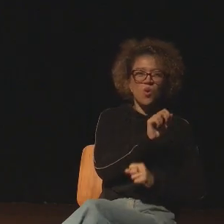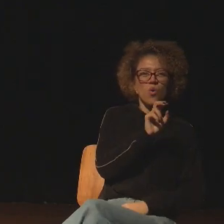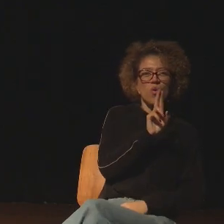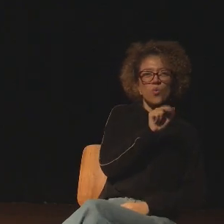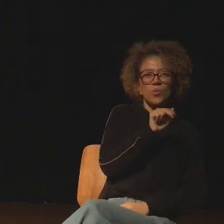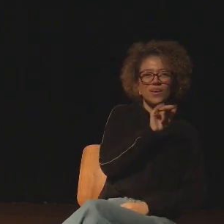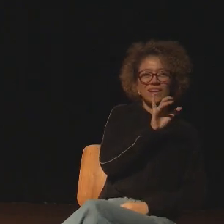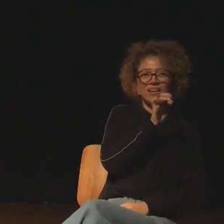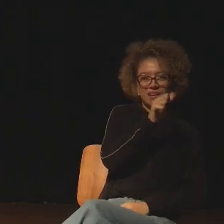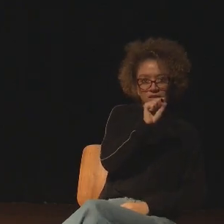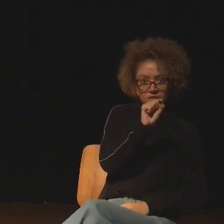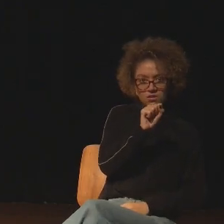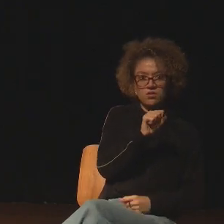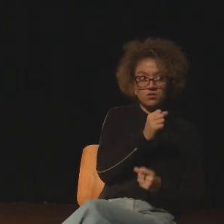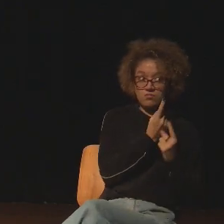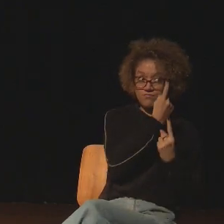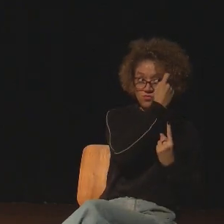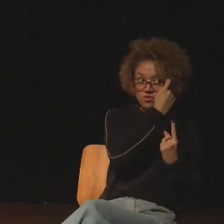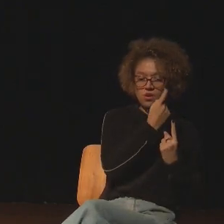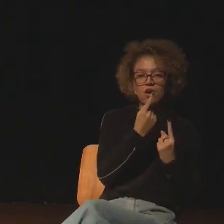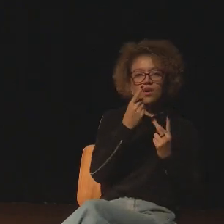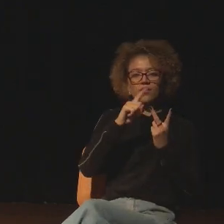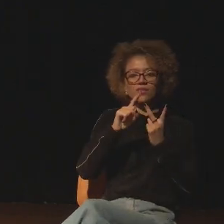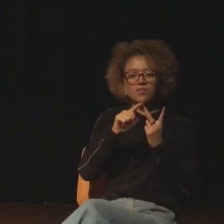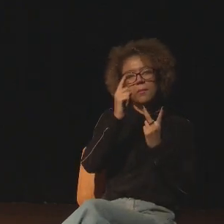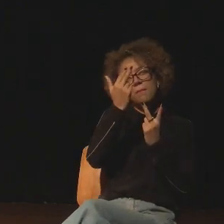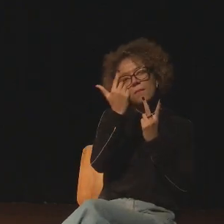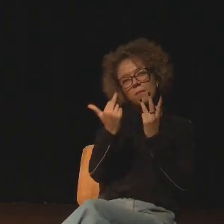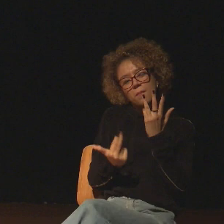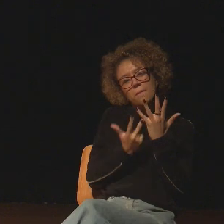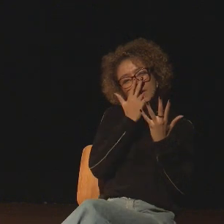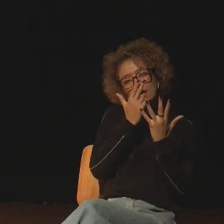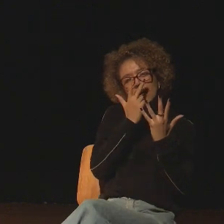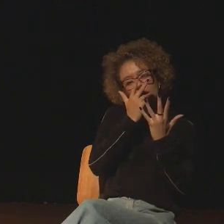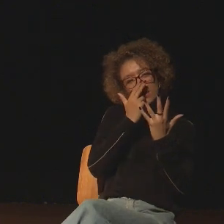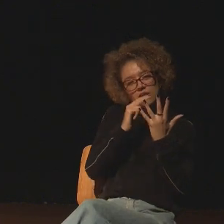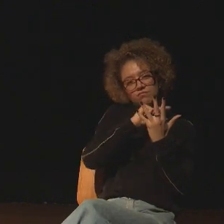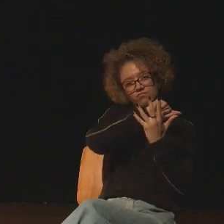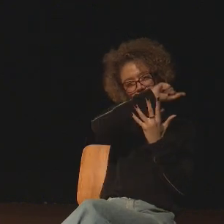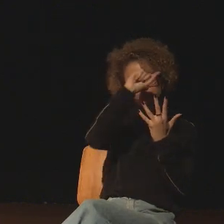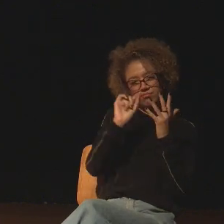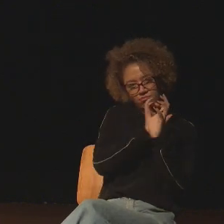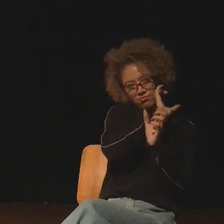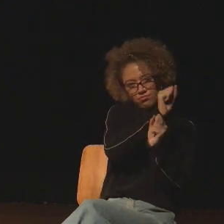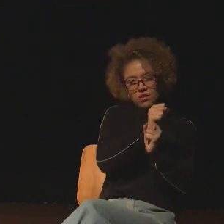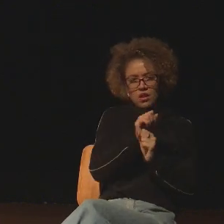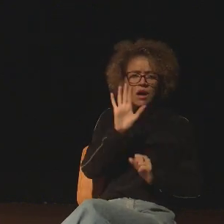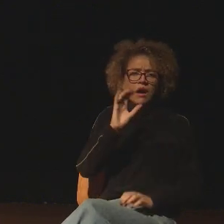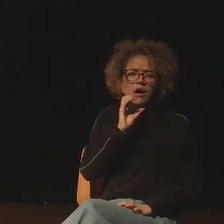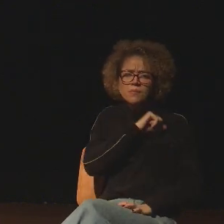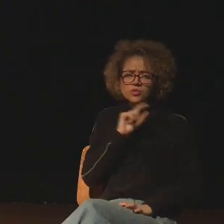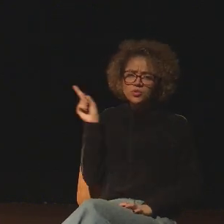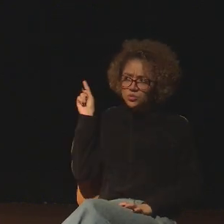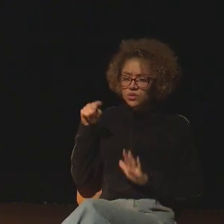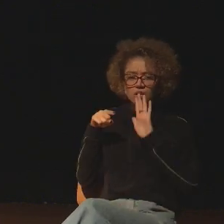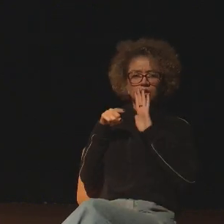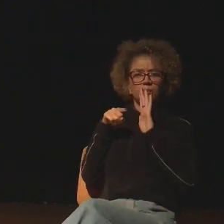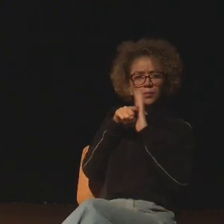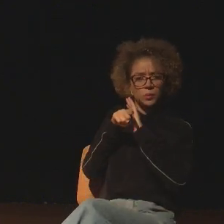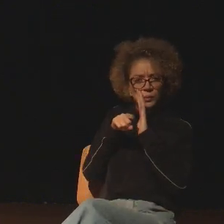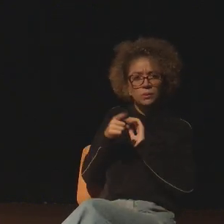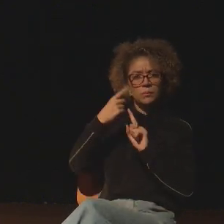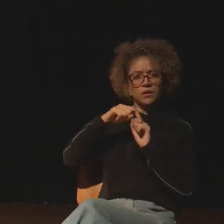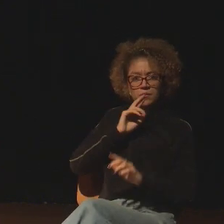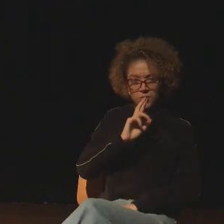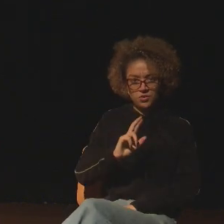que se repetiram mais. Então, eu vou passar rapidinho sobre as respostas, sobre cada uma das perguntas que a gente fez.